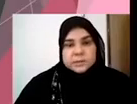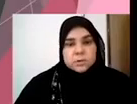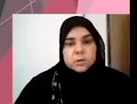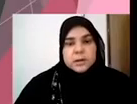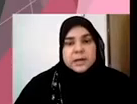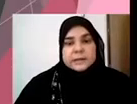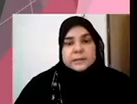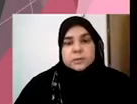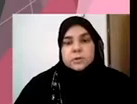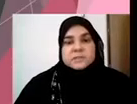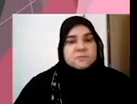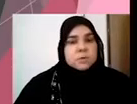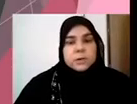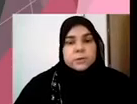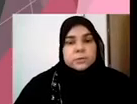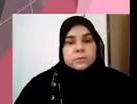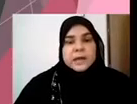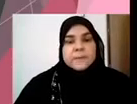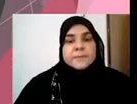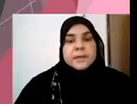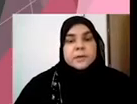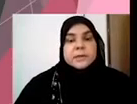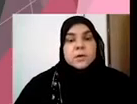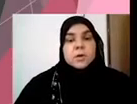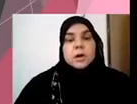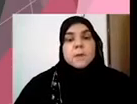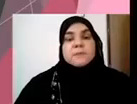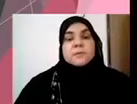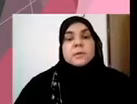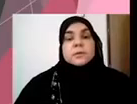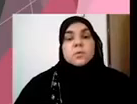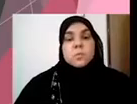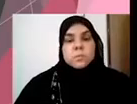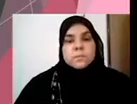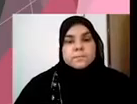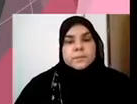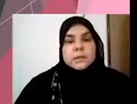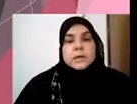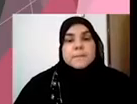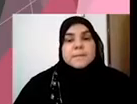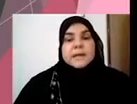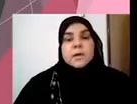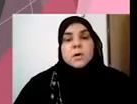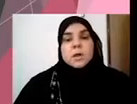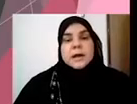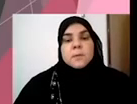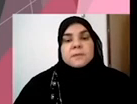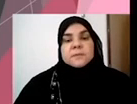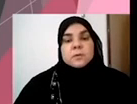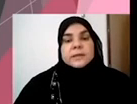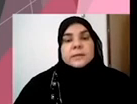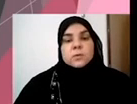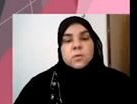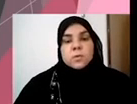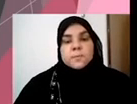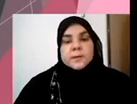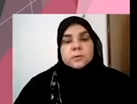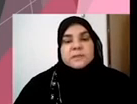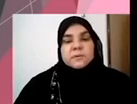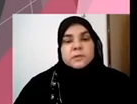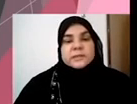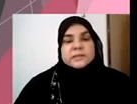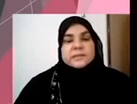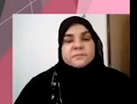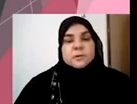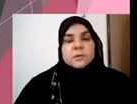não dá. Se eu colocar aqui, 12,8, não dá. Eu tenho que colocar uma vírgula aqui no 1. Para eu colocar uma vírgula aqui no 1, para eu